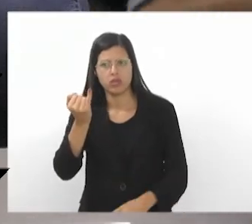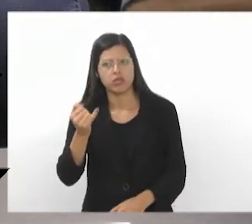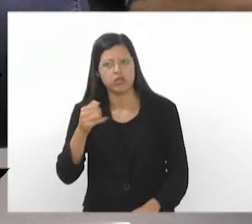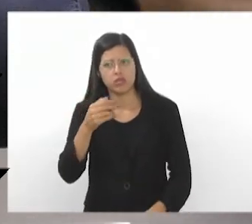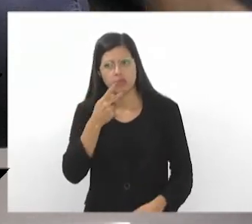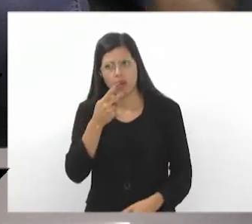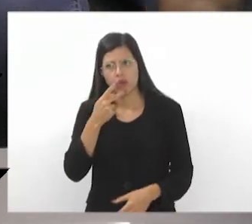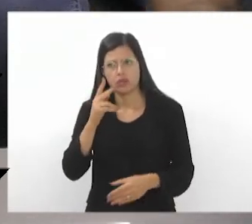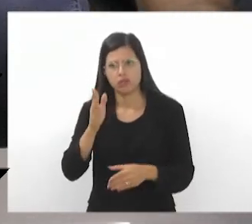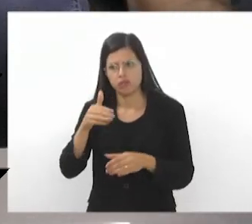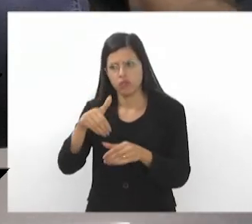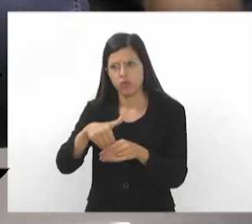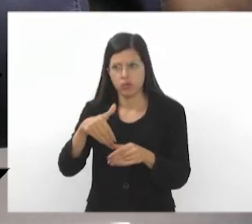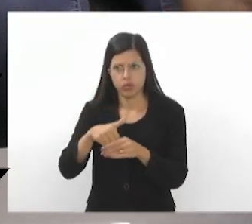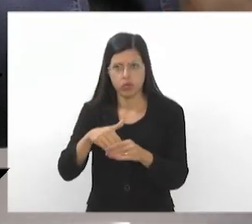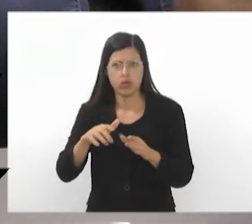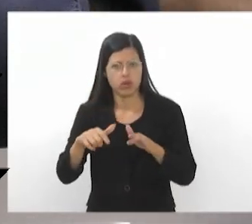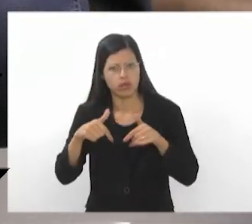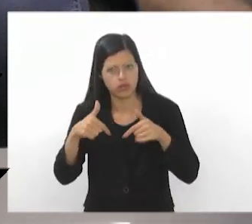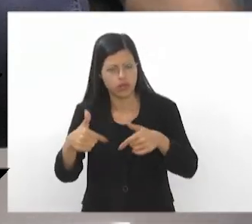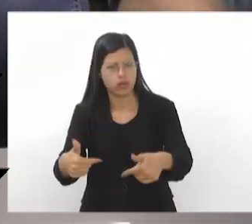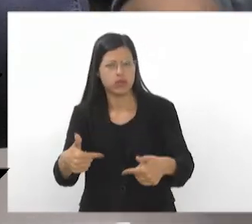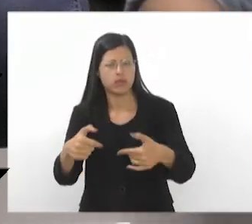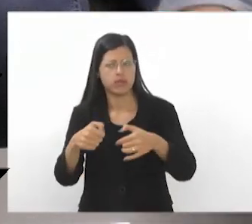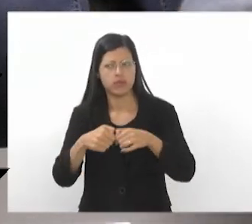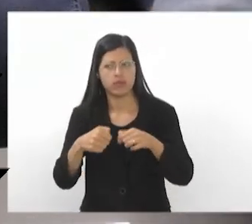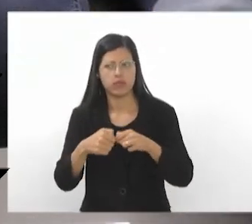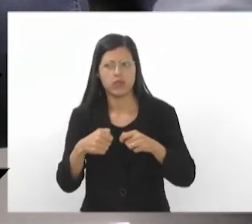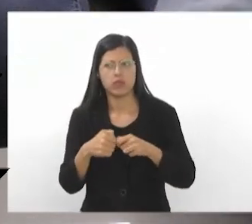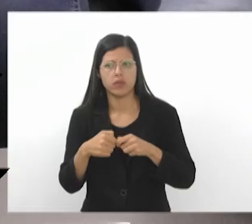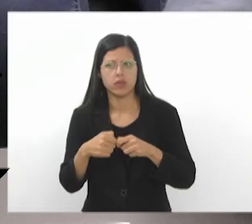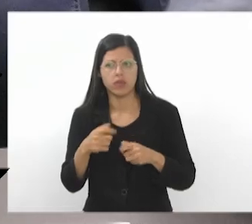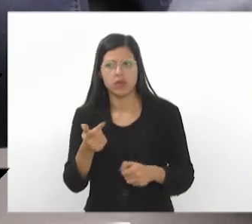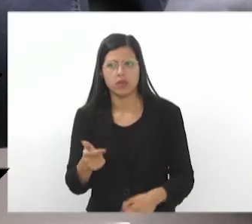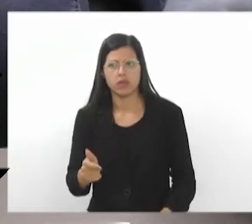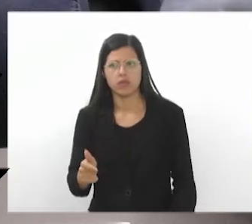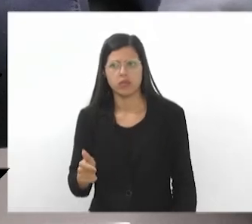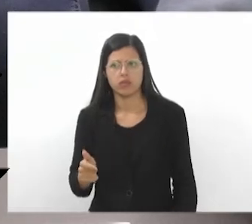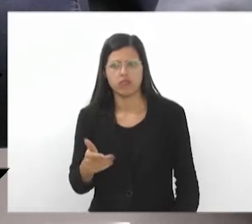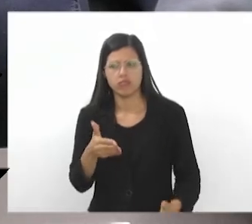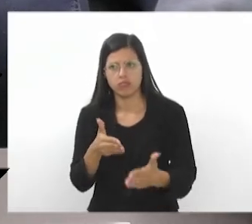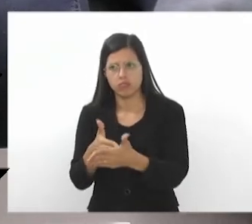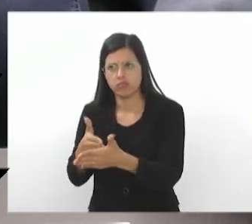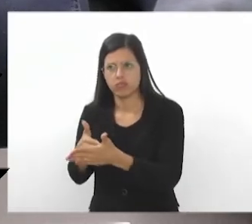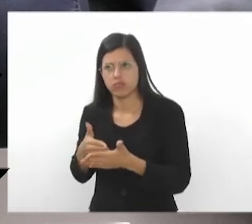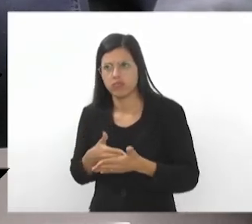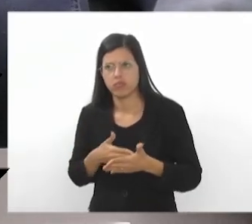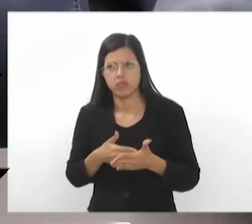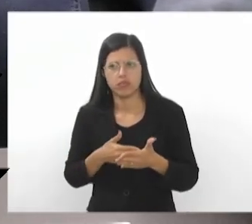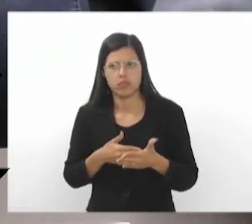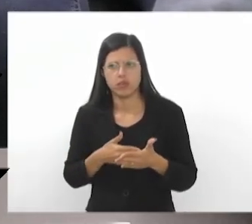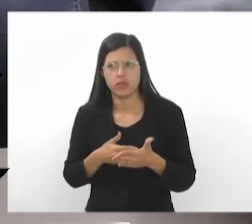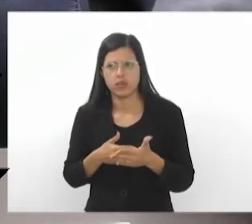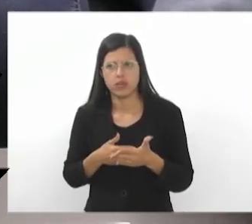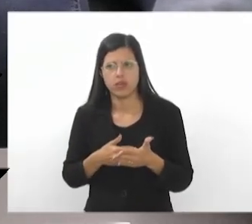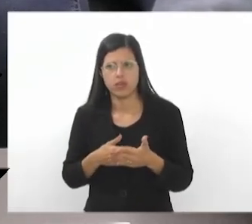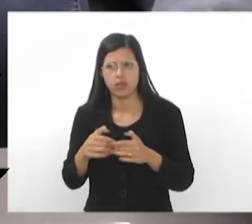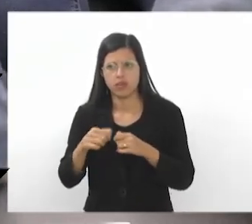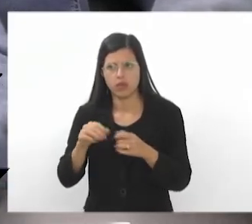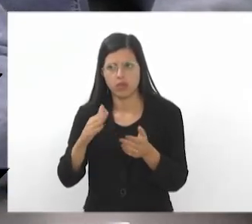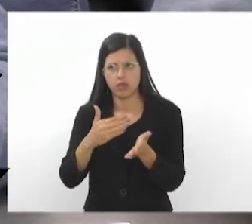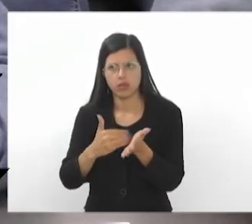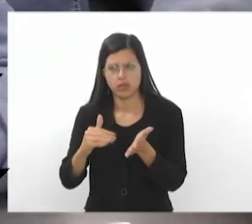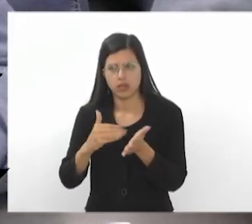realmente executadas e, portanto, que não haja empecilho artificial produzido pela Secretaria de